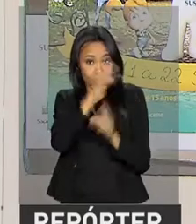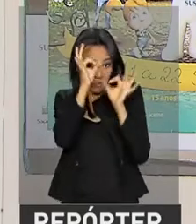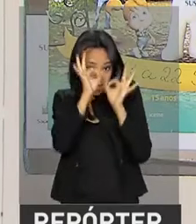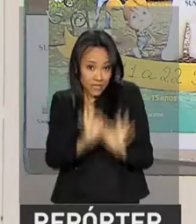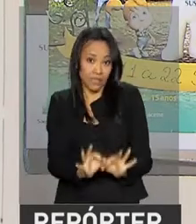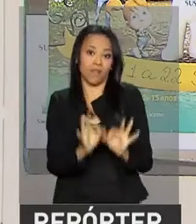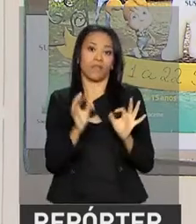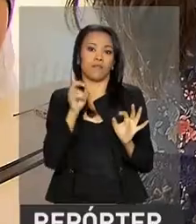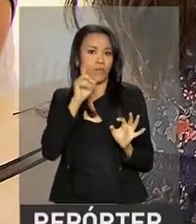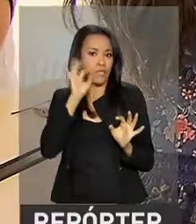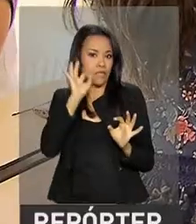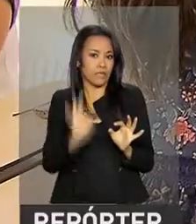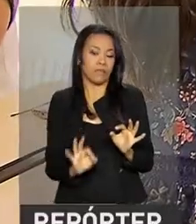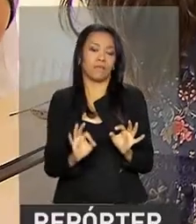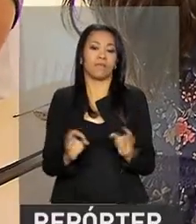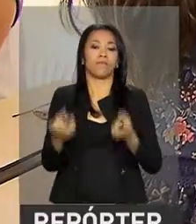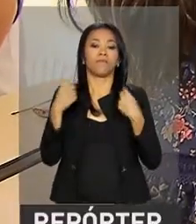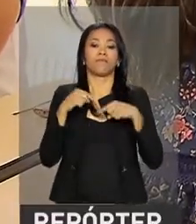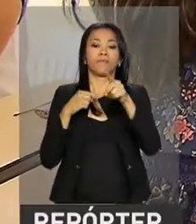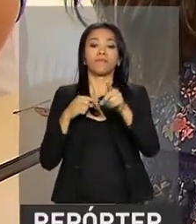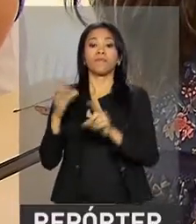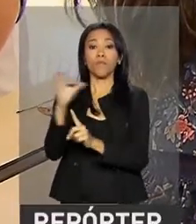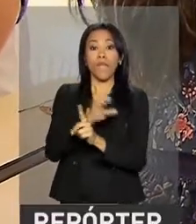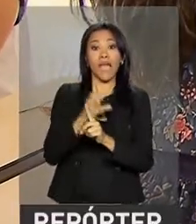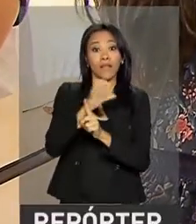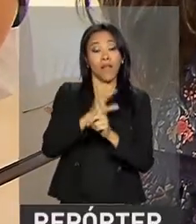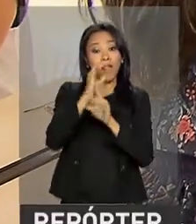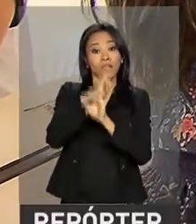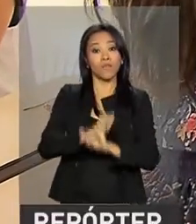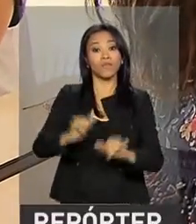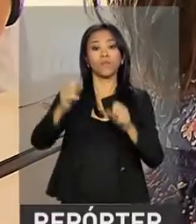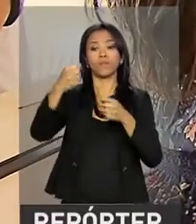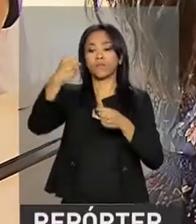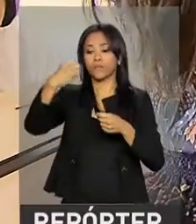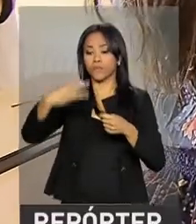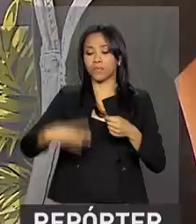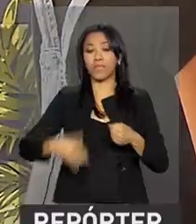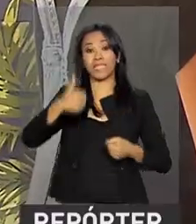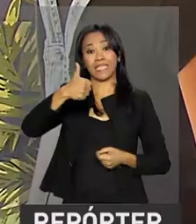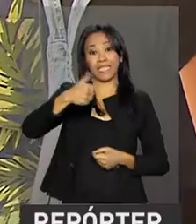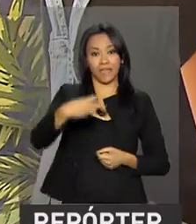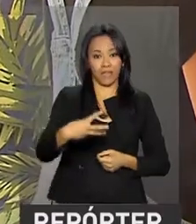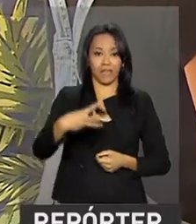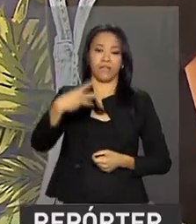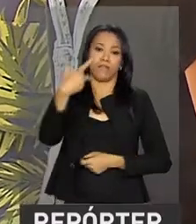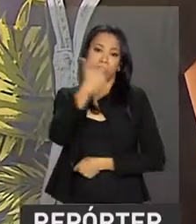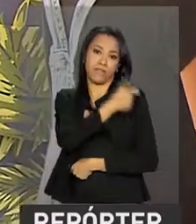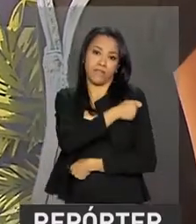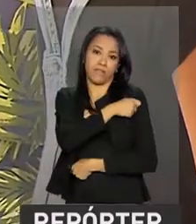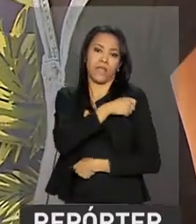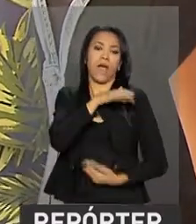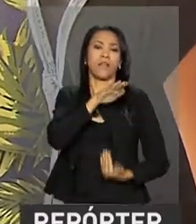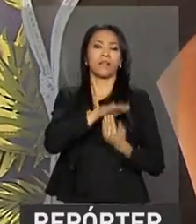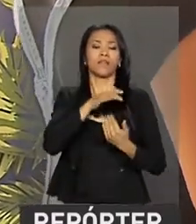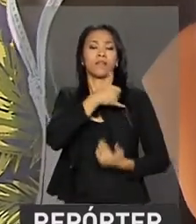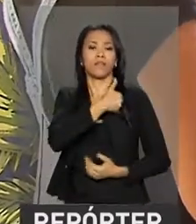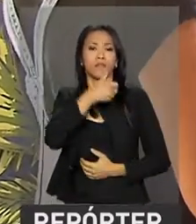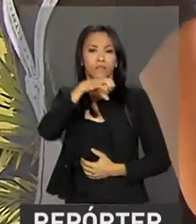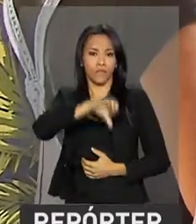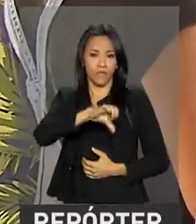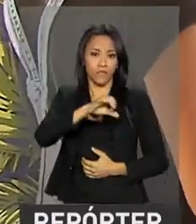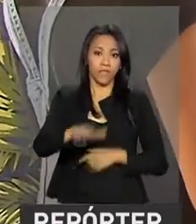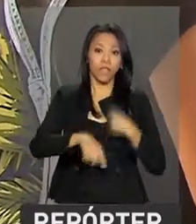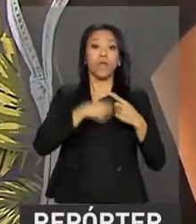em dia o calendário oficial oferece 13 tipos de vacinas para crianças até 9 anos e